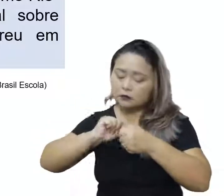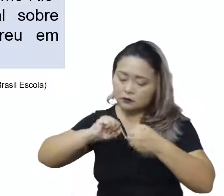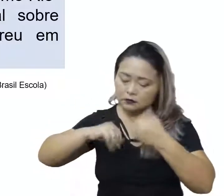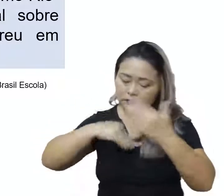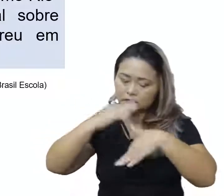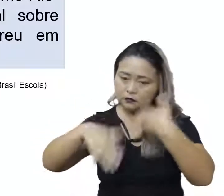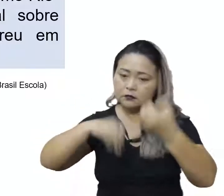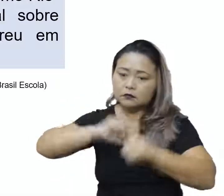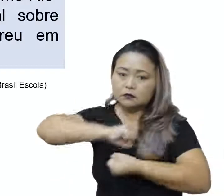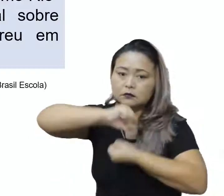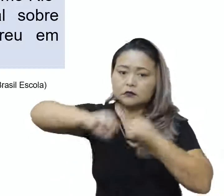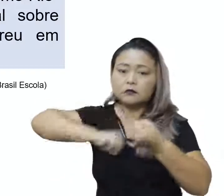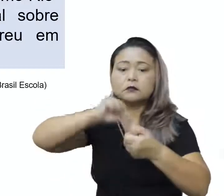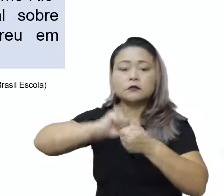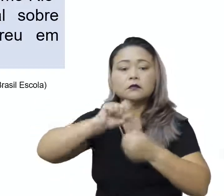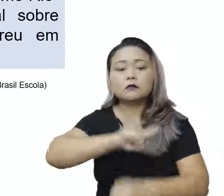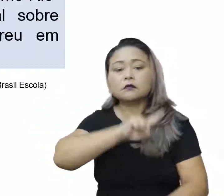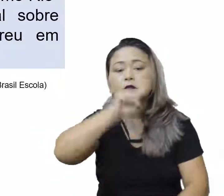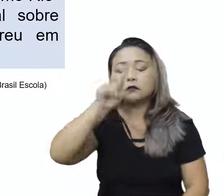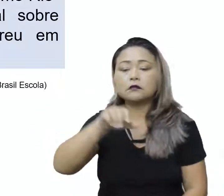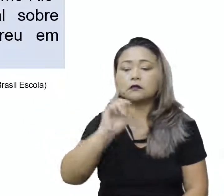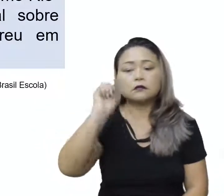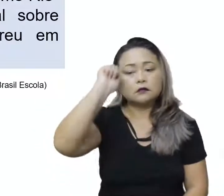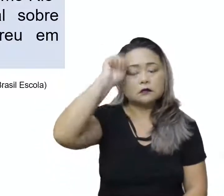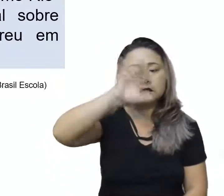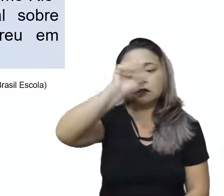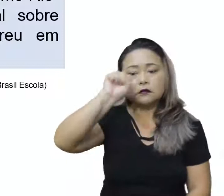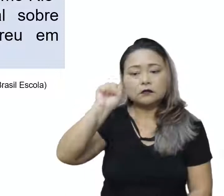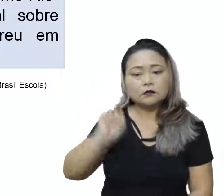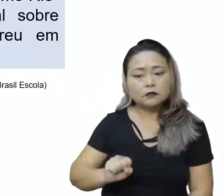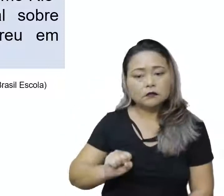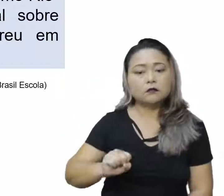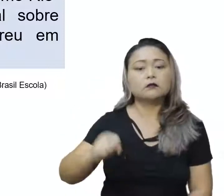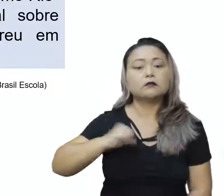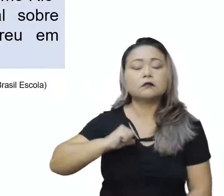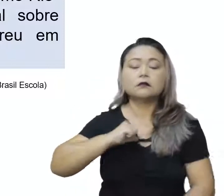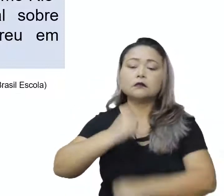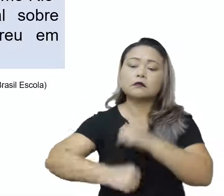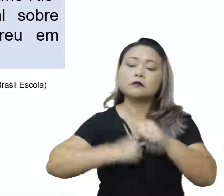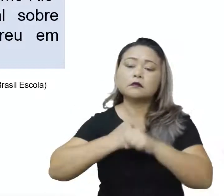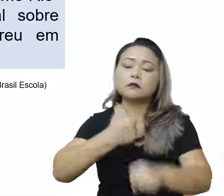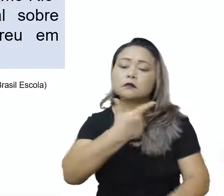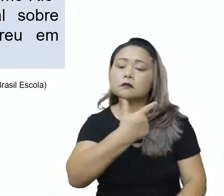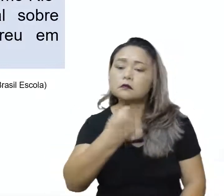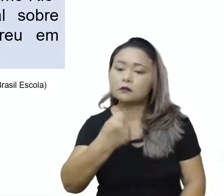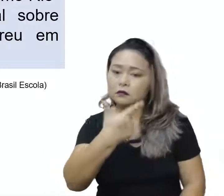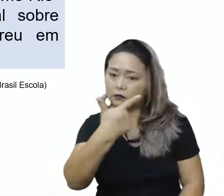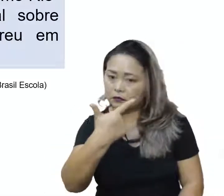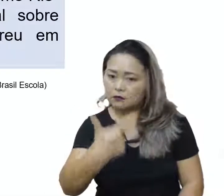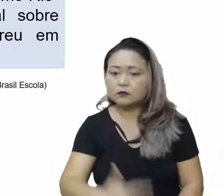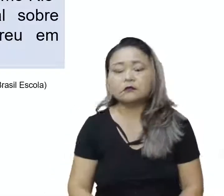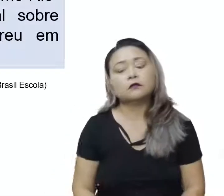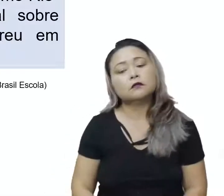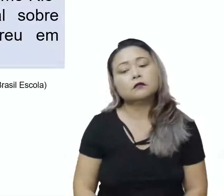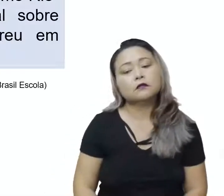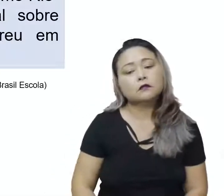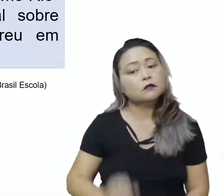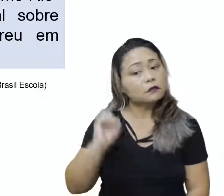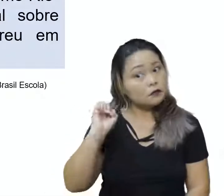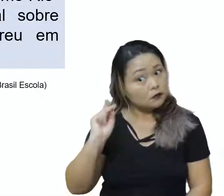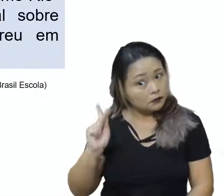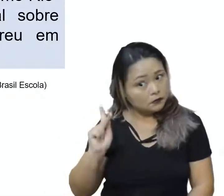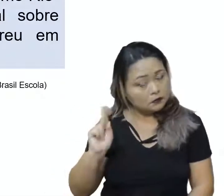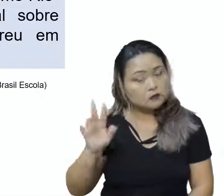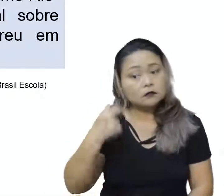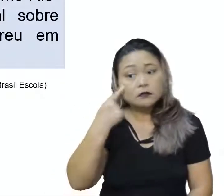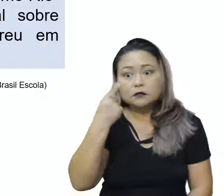ocorreu em Johannesburgo, África do Sul, em 2002. Então,